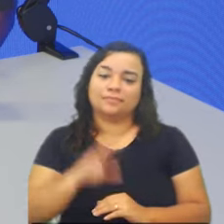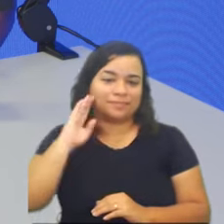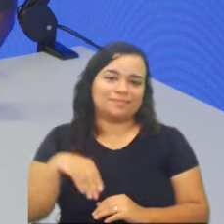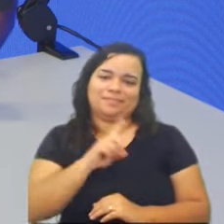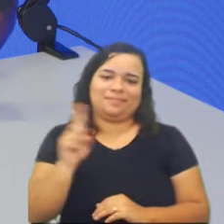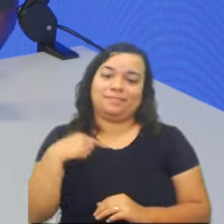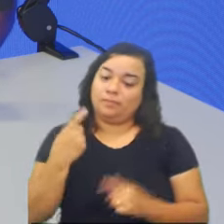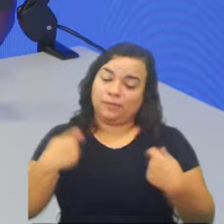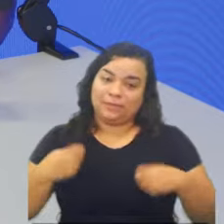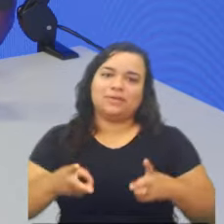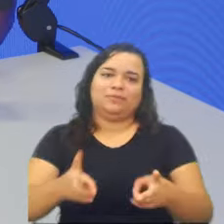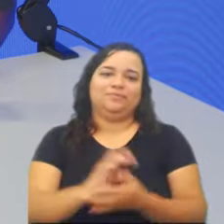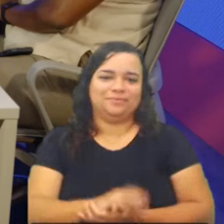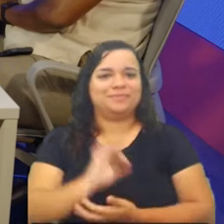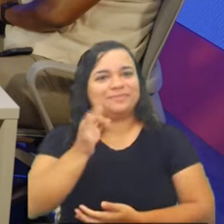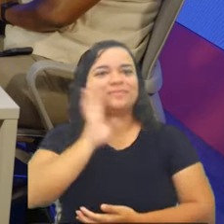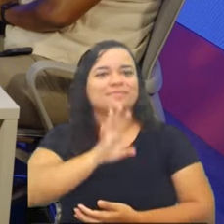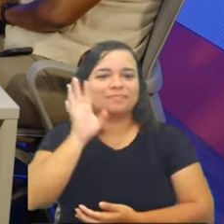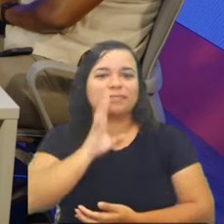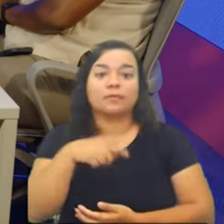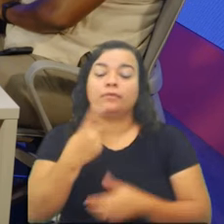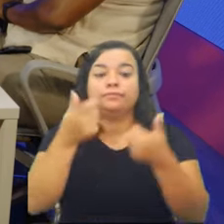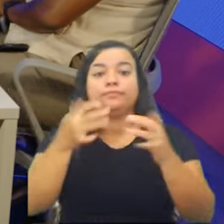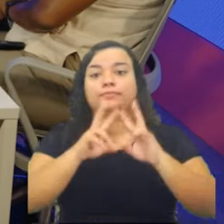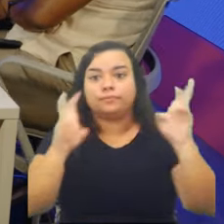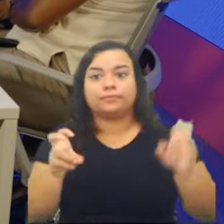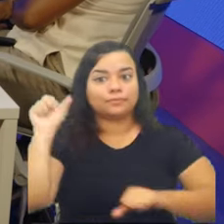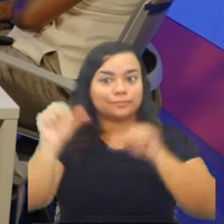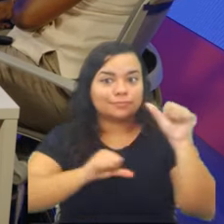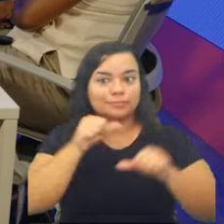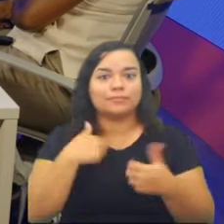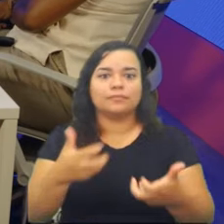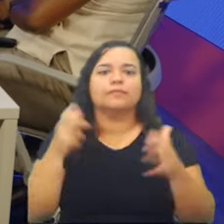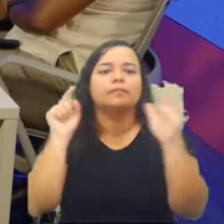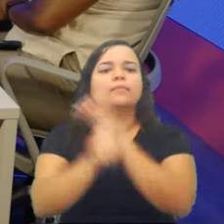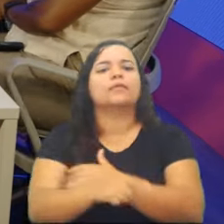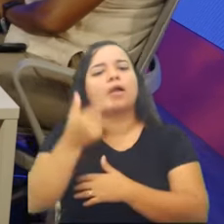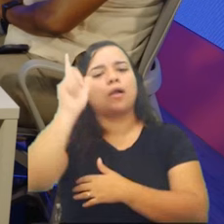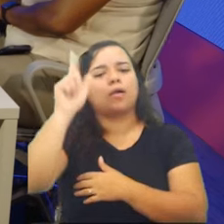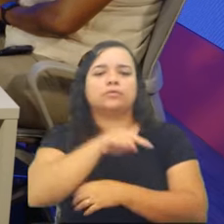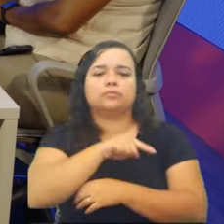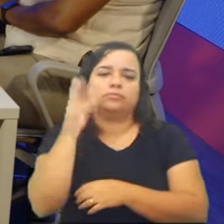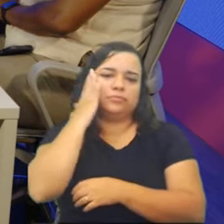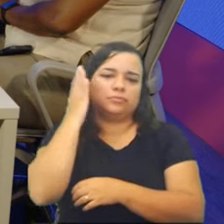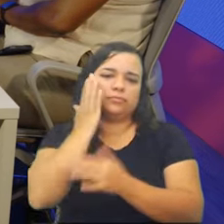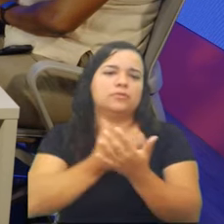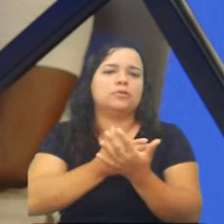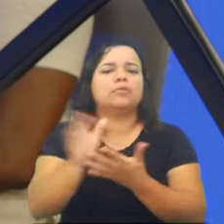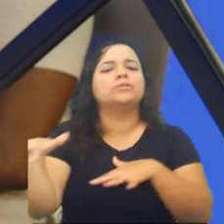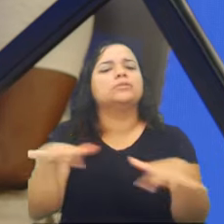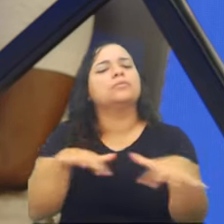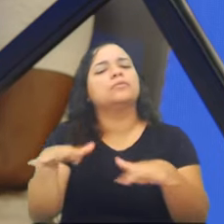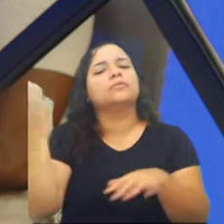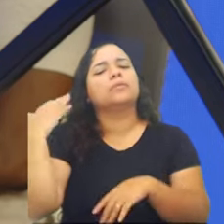isso não dá para desistir tem que continuar legal bom a gente tá falando de mudança né E aí eu queria perguntar uma outra coisa para vocês